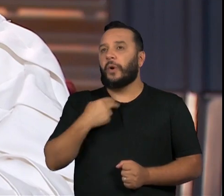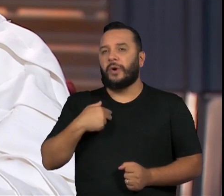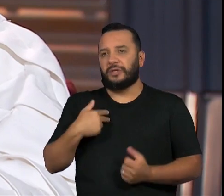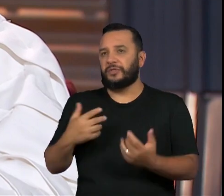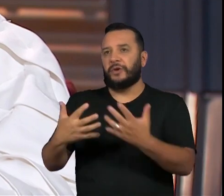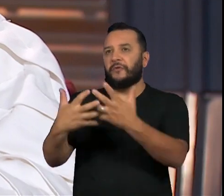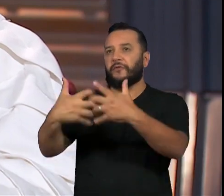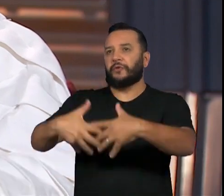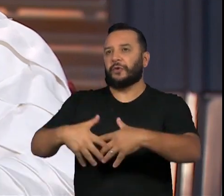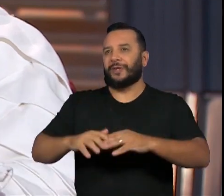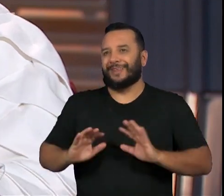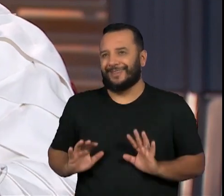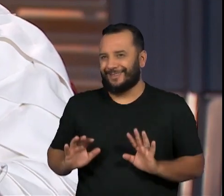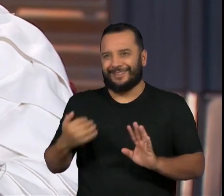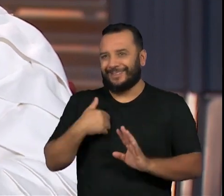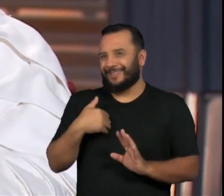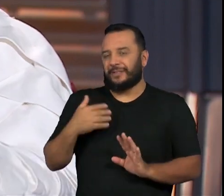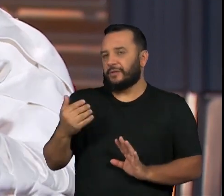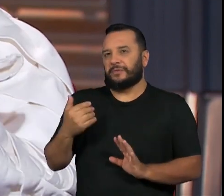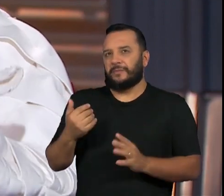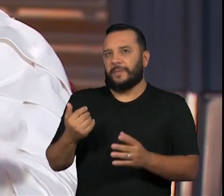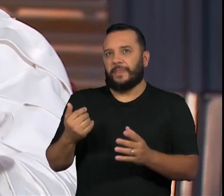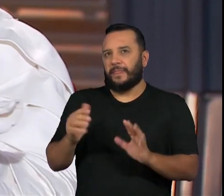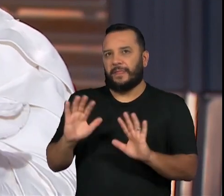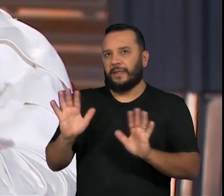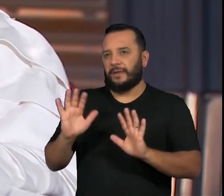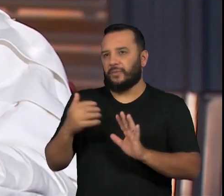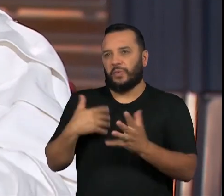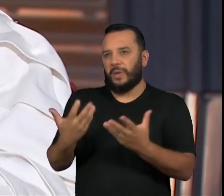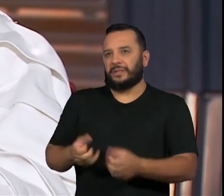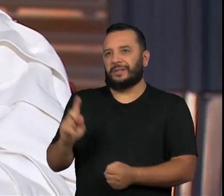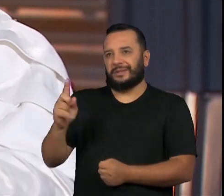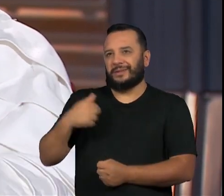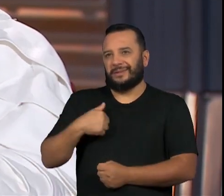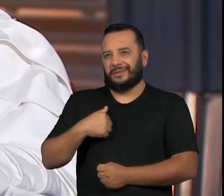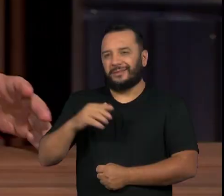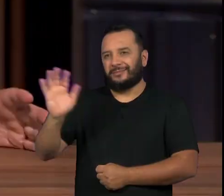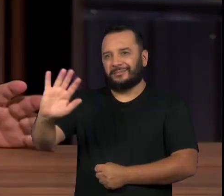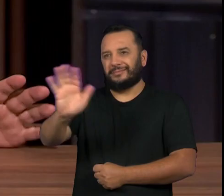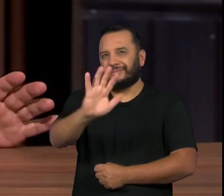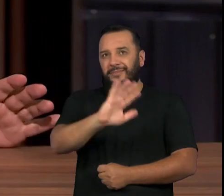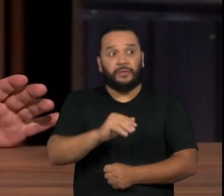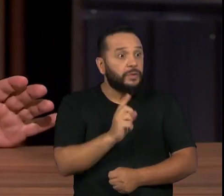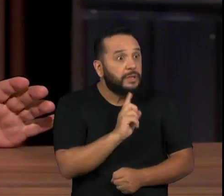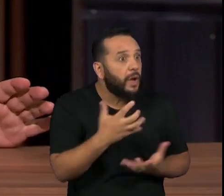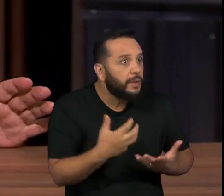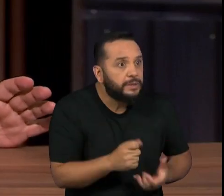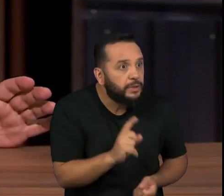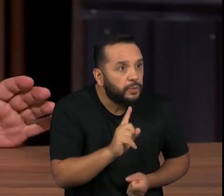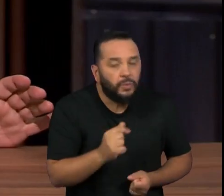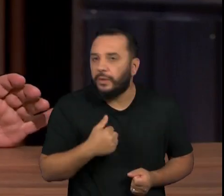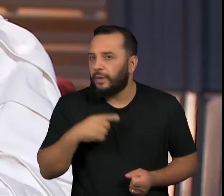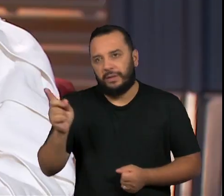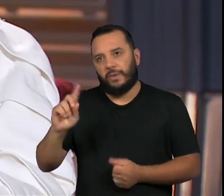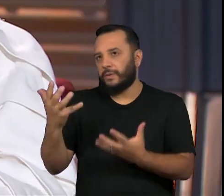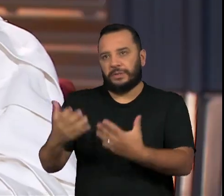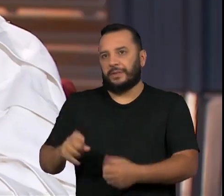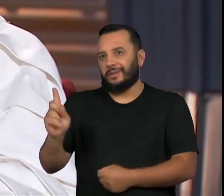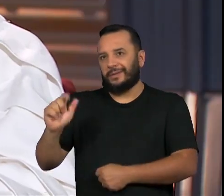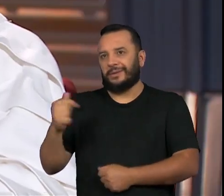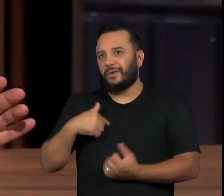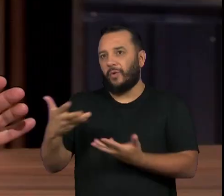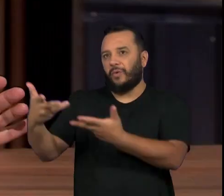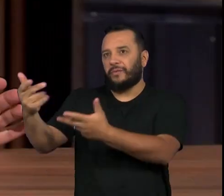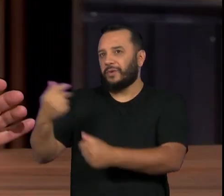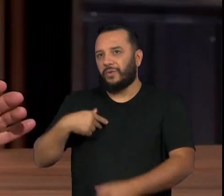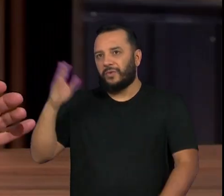Né? Então, eu não aceito o convite passa, né? E depois outras coisas. Não aceitei o convite.